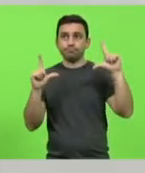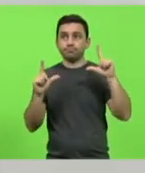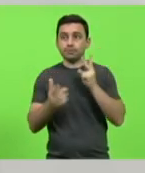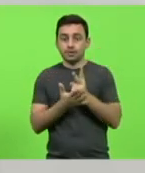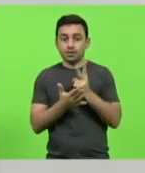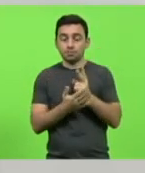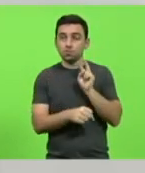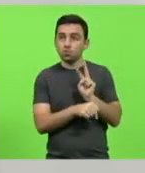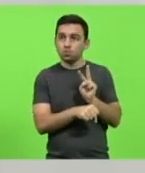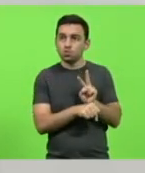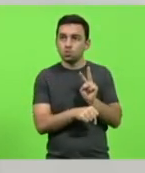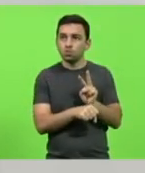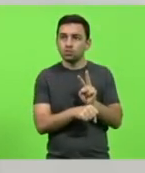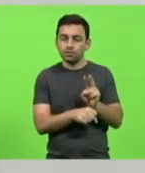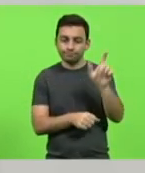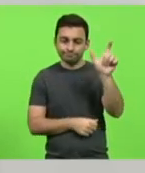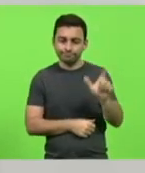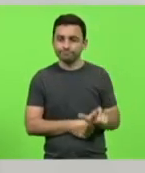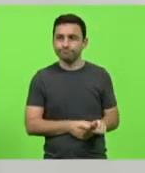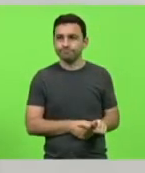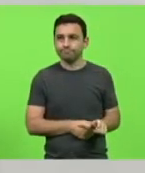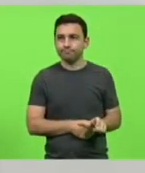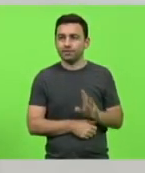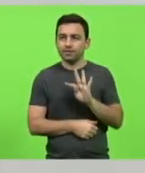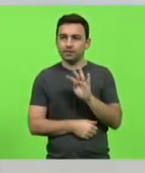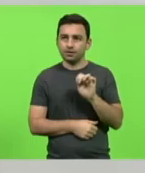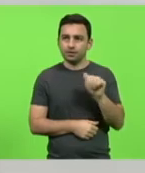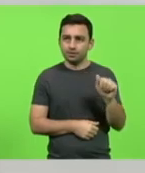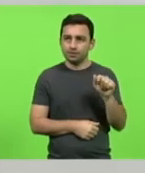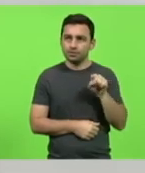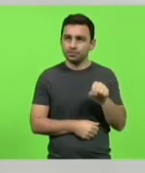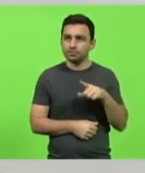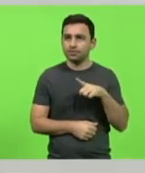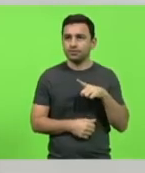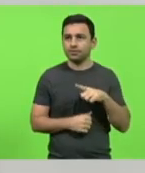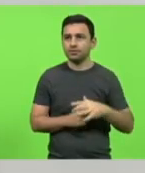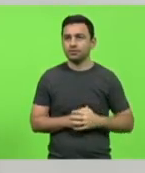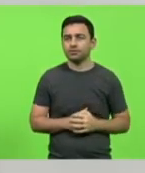cuidados necessários ao portador do síndrome que ele acompanha.